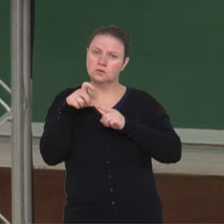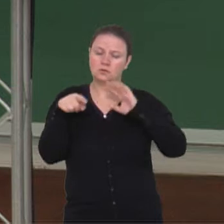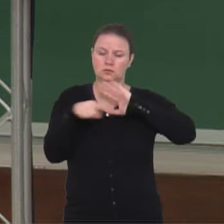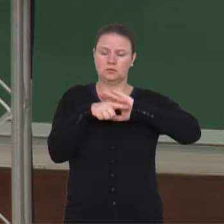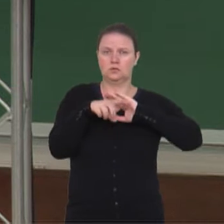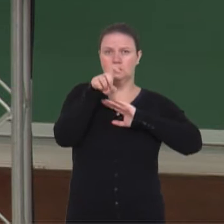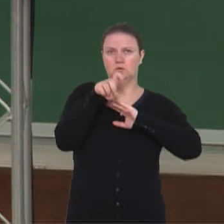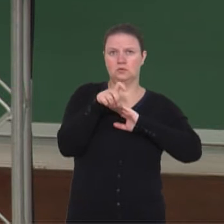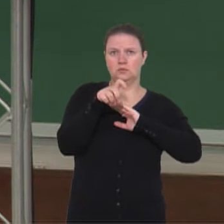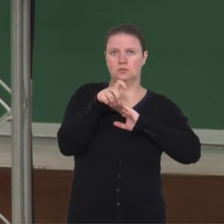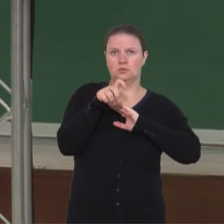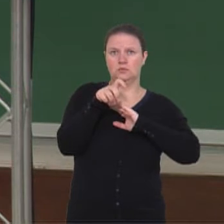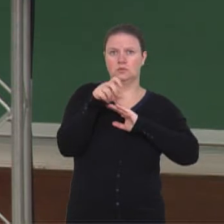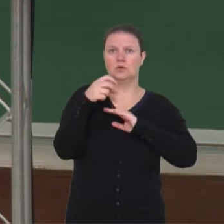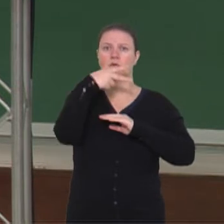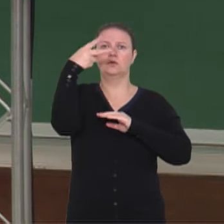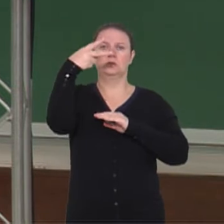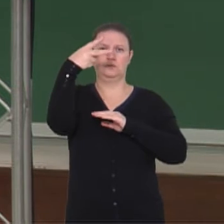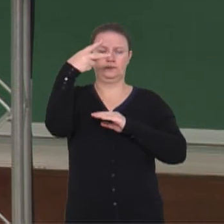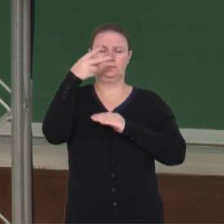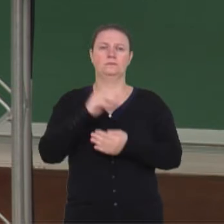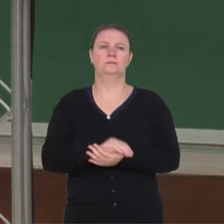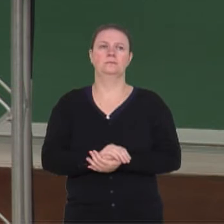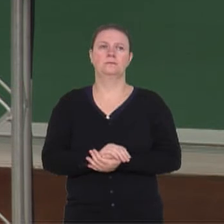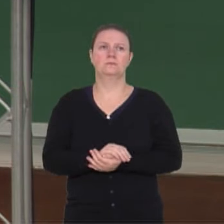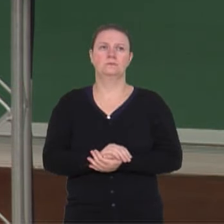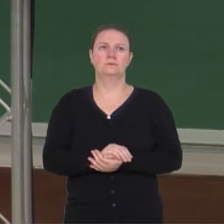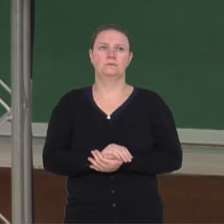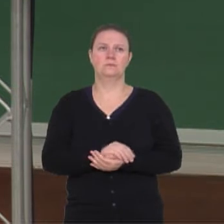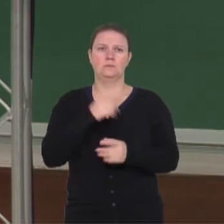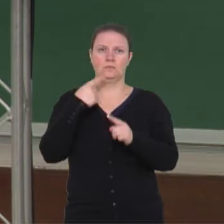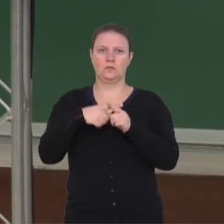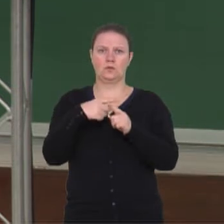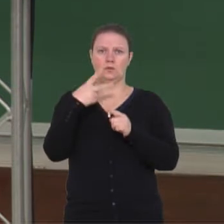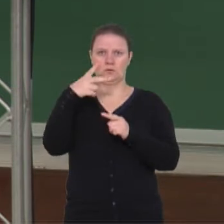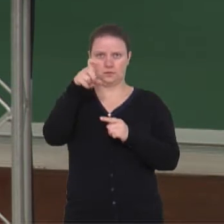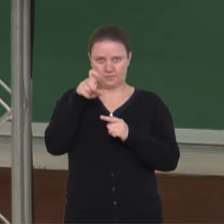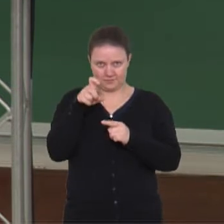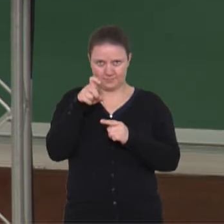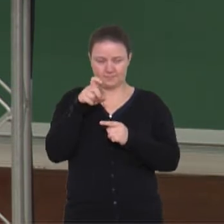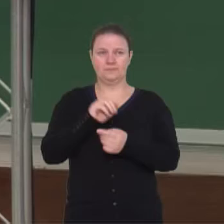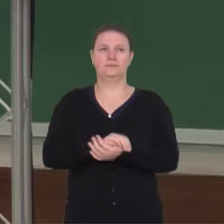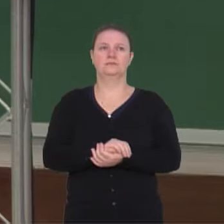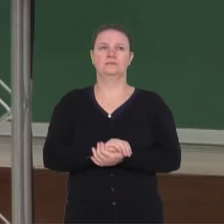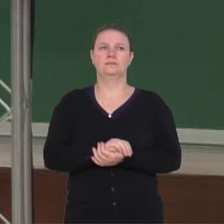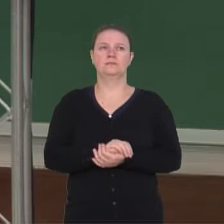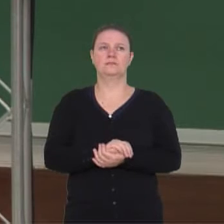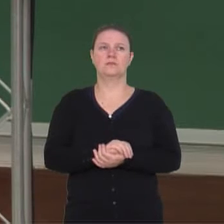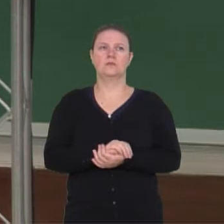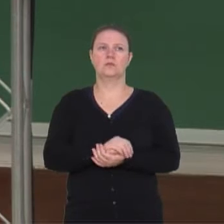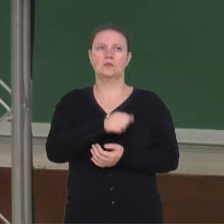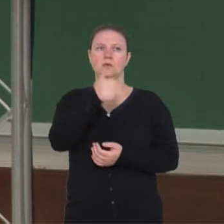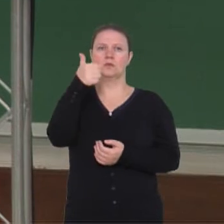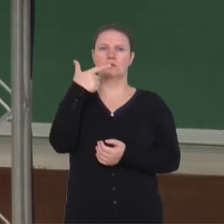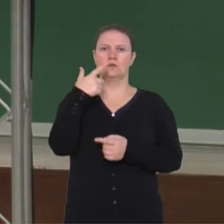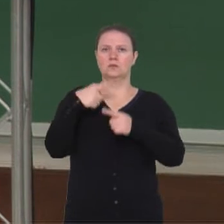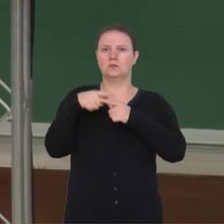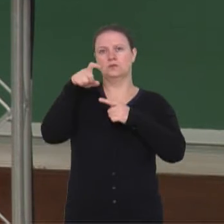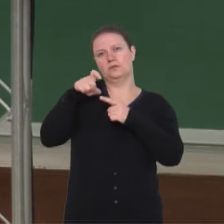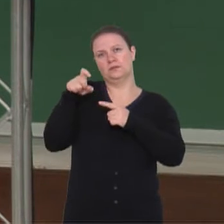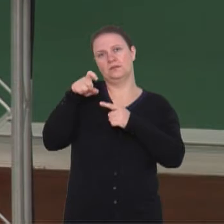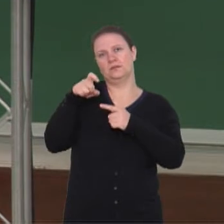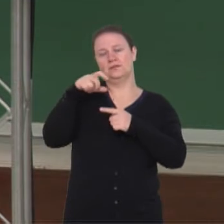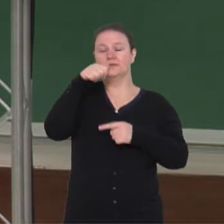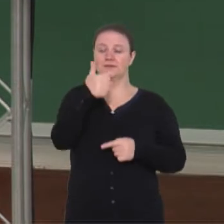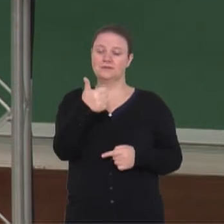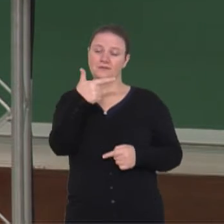ao quadrado. Negativo x vezes negativo 2, positivo 2x. Próximo, 12 vezes x,